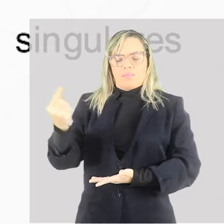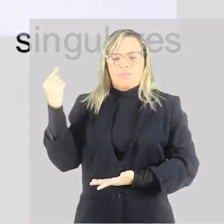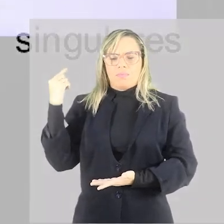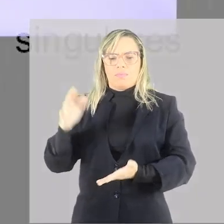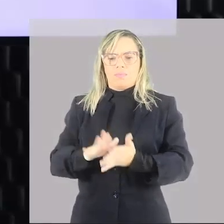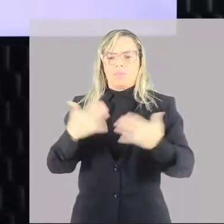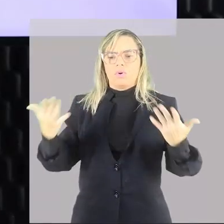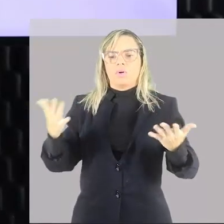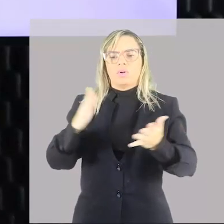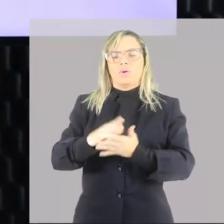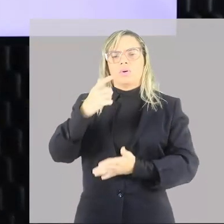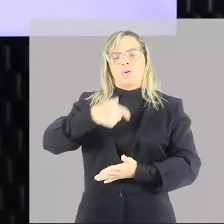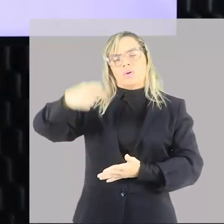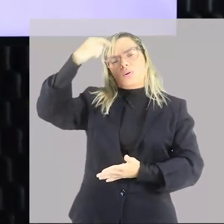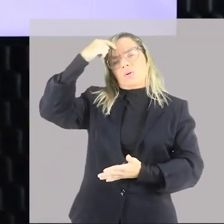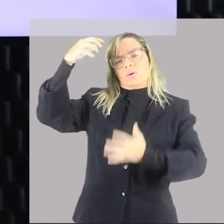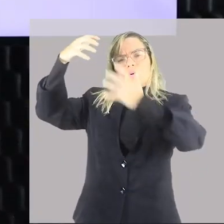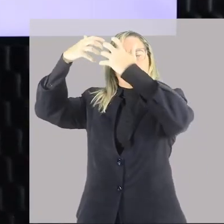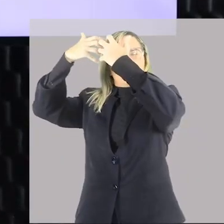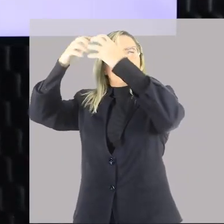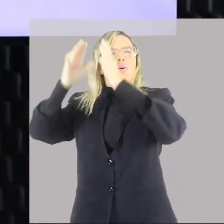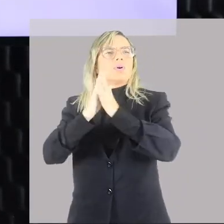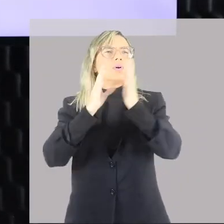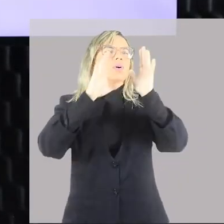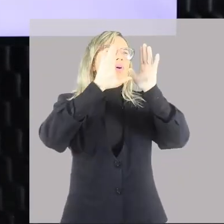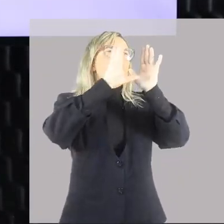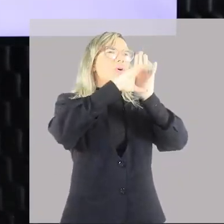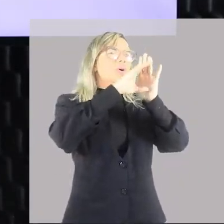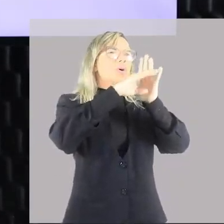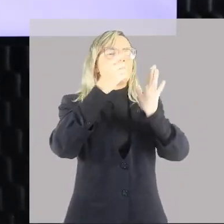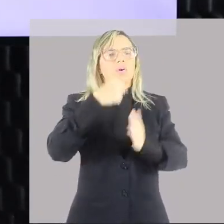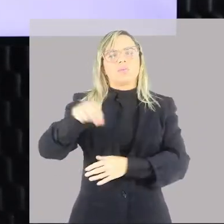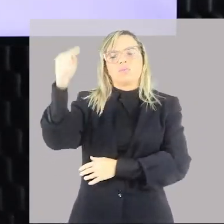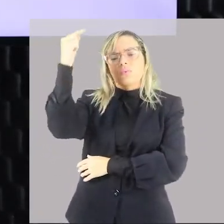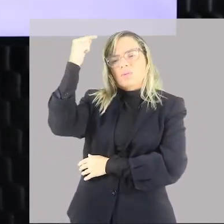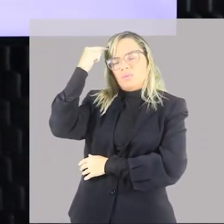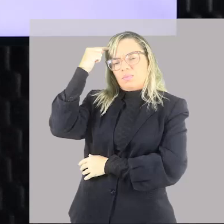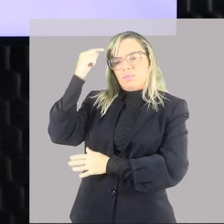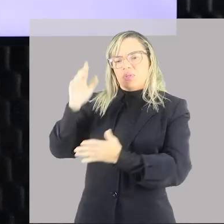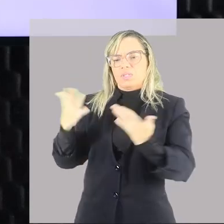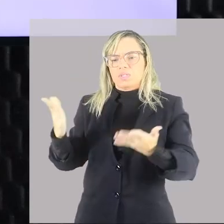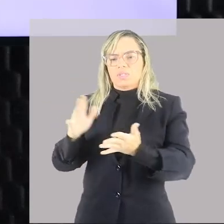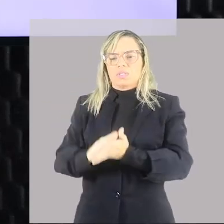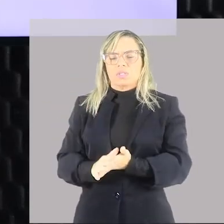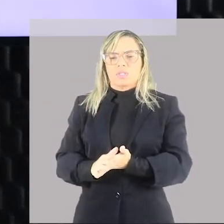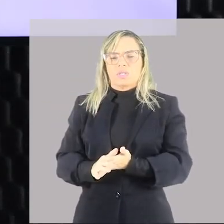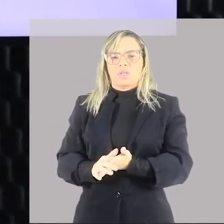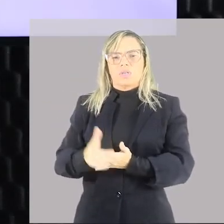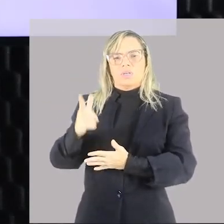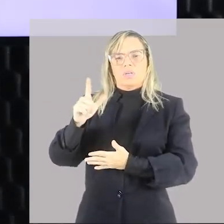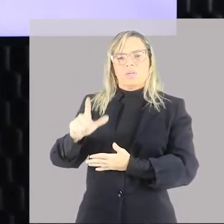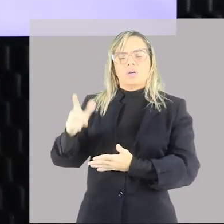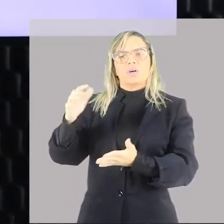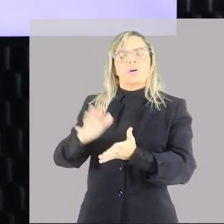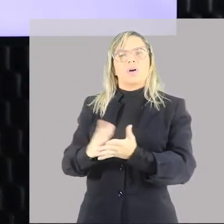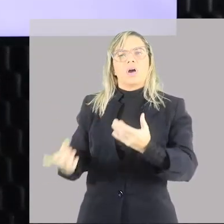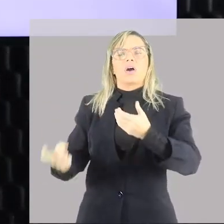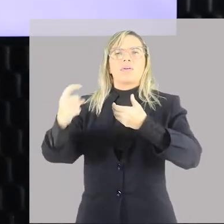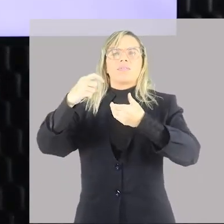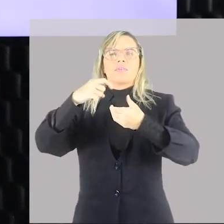reflexão, o que é reflexão? Reflexão é quando você pensa novamente. É o